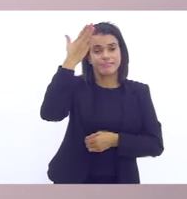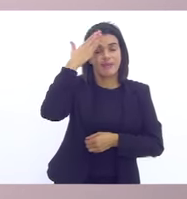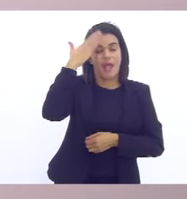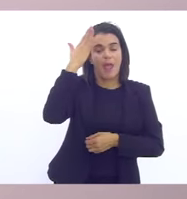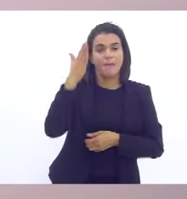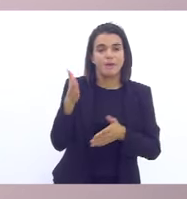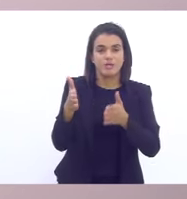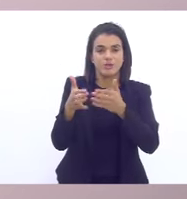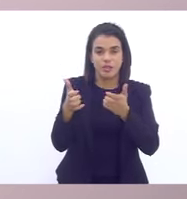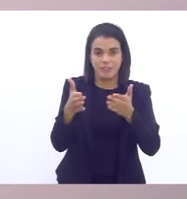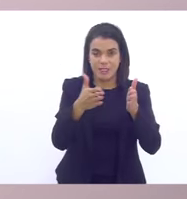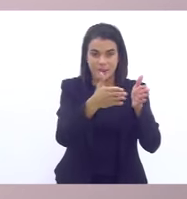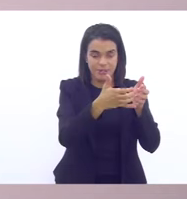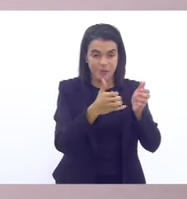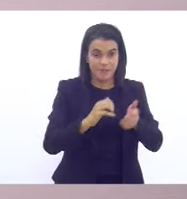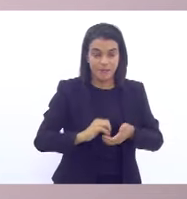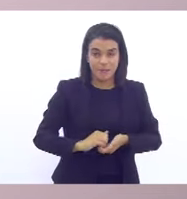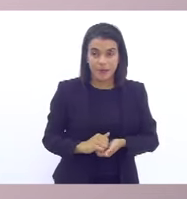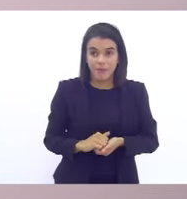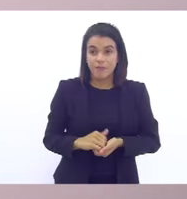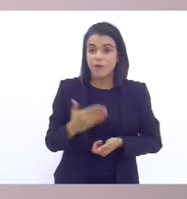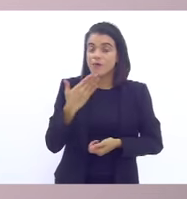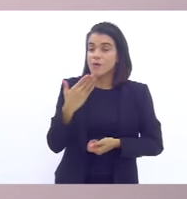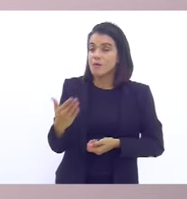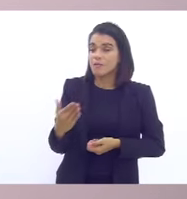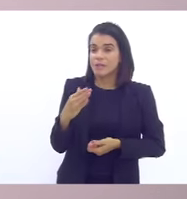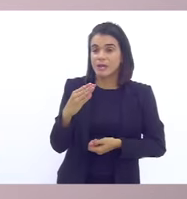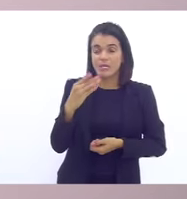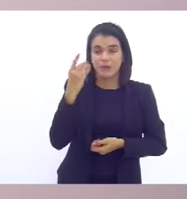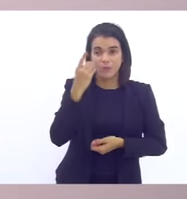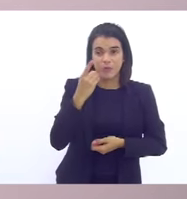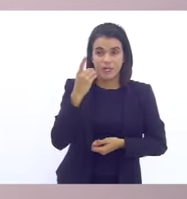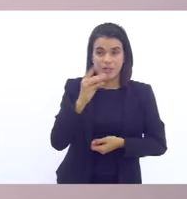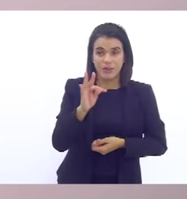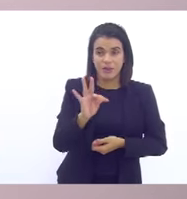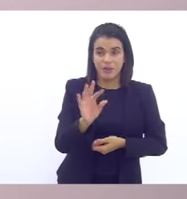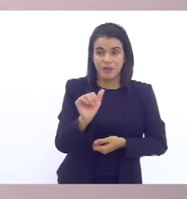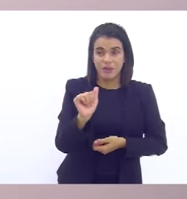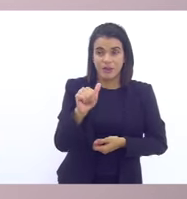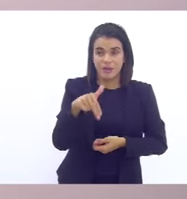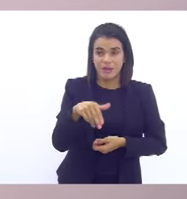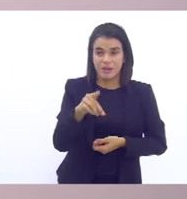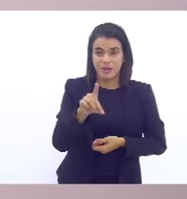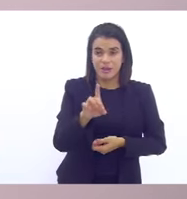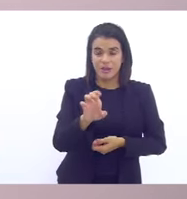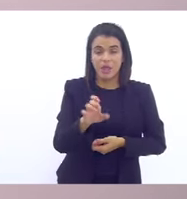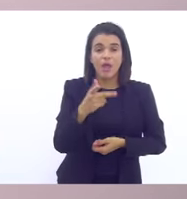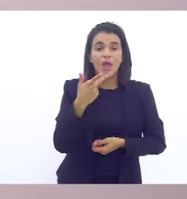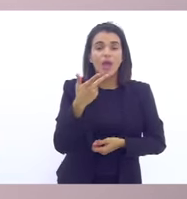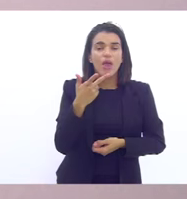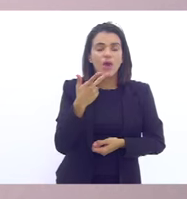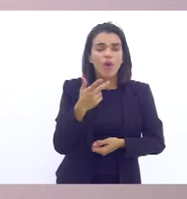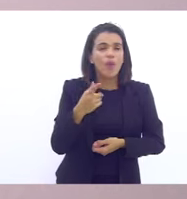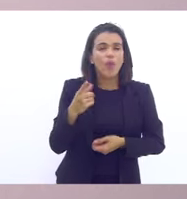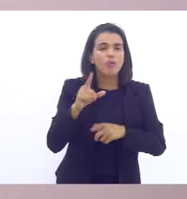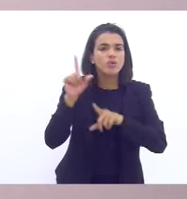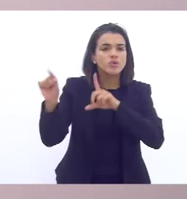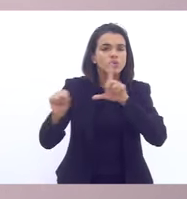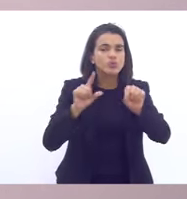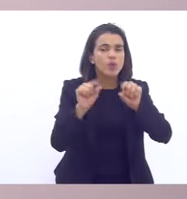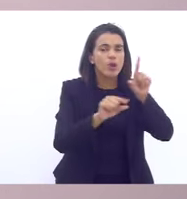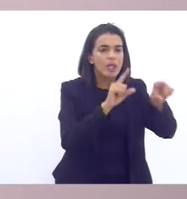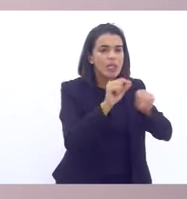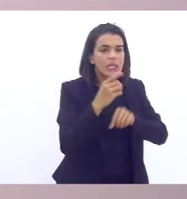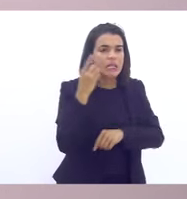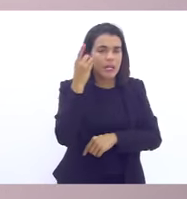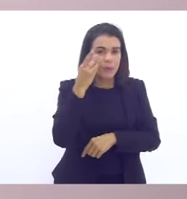do relator. Vou passar a palavra para o deputado Tandy Vieira. Eu fiz uma ordem aqui, mais ou menos, de chegada dos deputados, de um